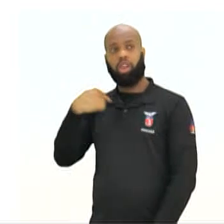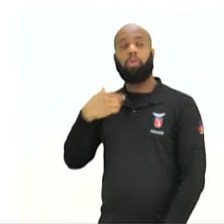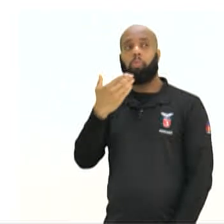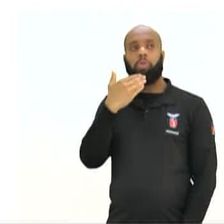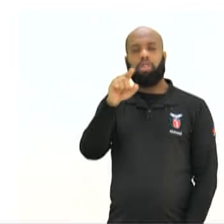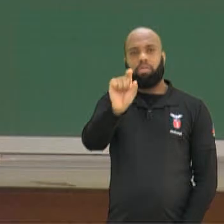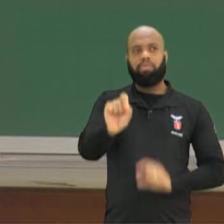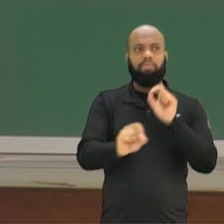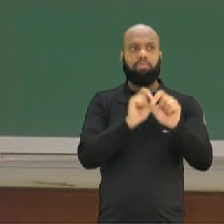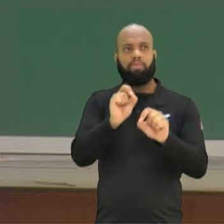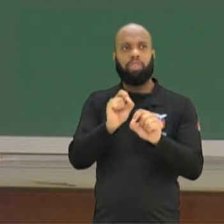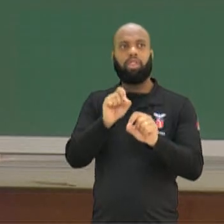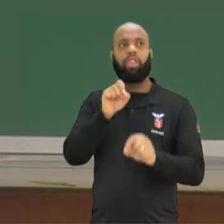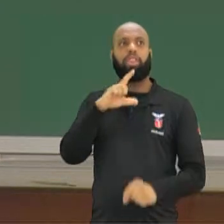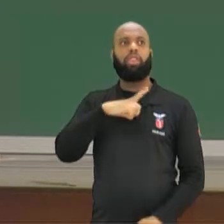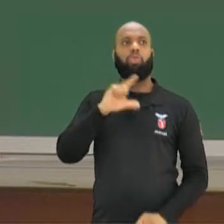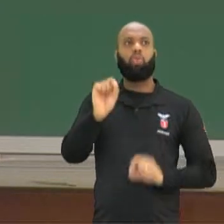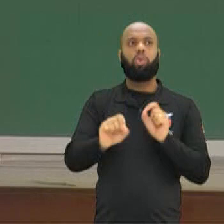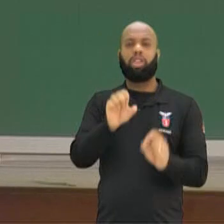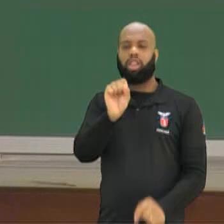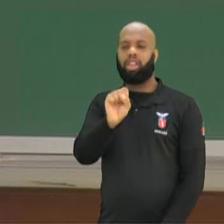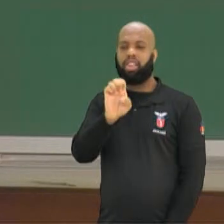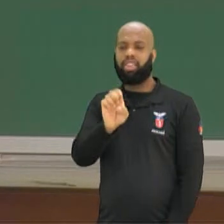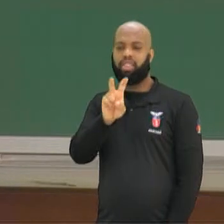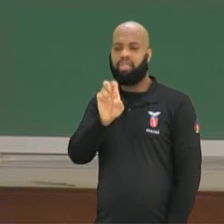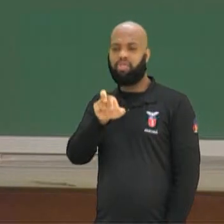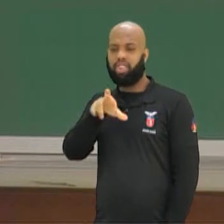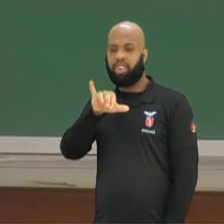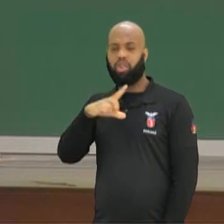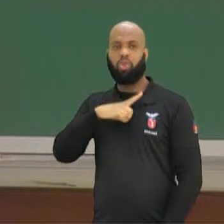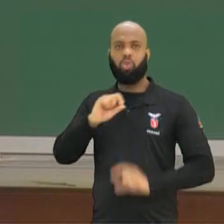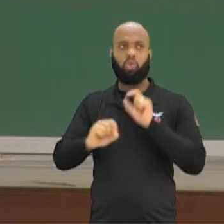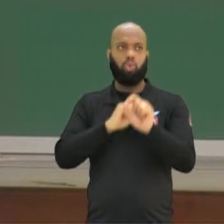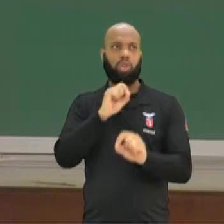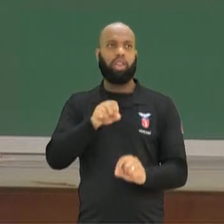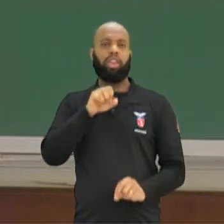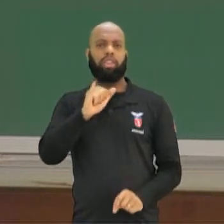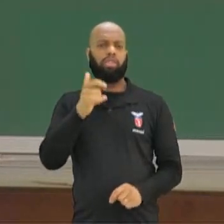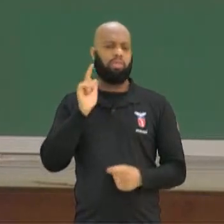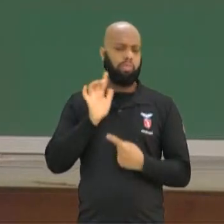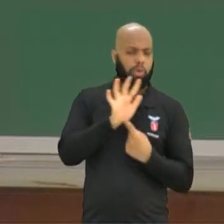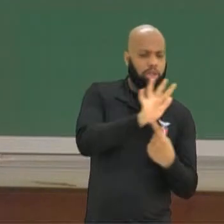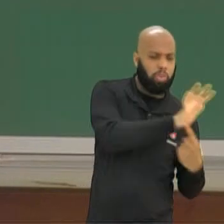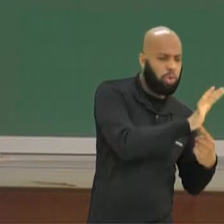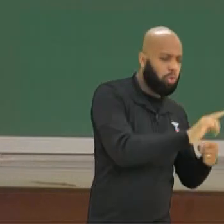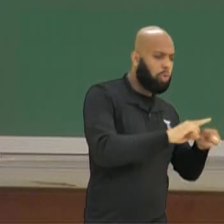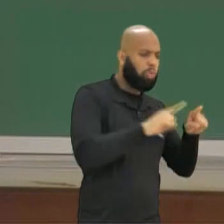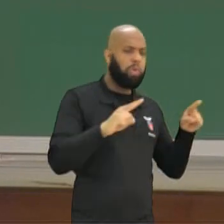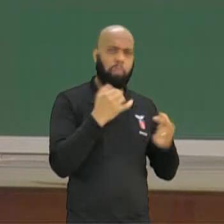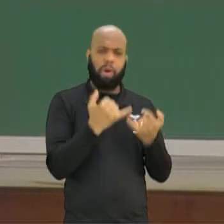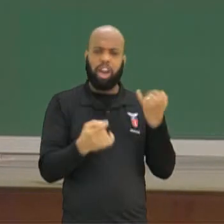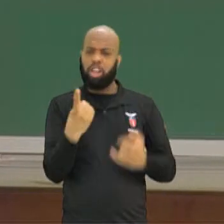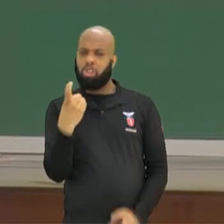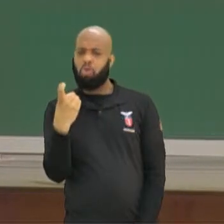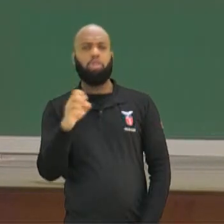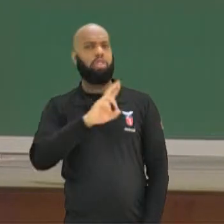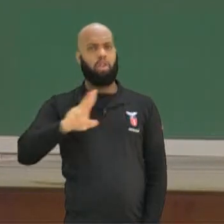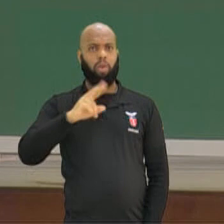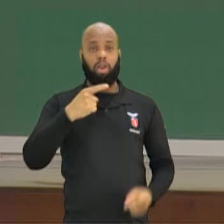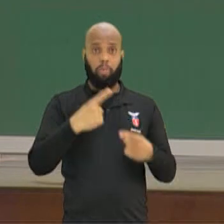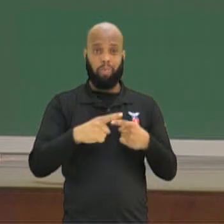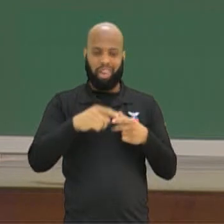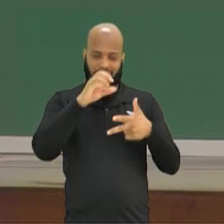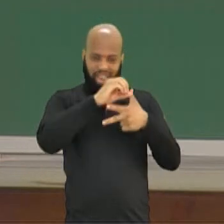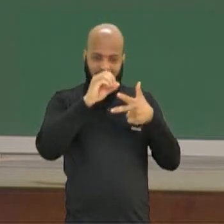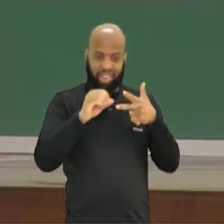vocês guardarem. Severino o quê? Quanto mais se define, menos se individualiza. Amigos, quando o Enem te dá um texto,